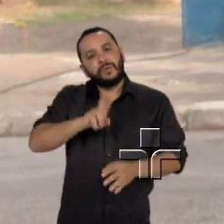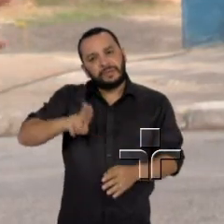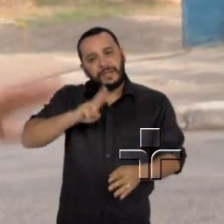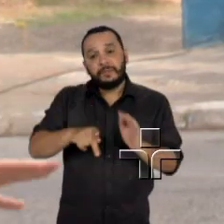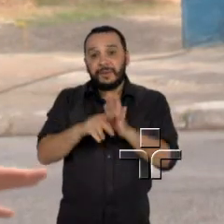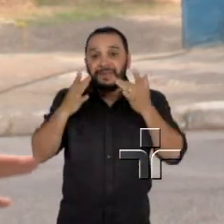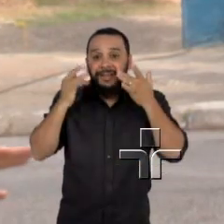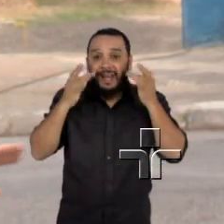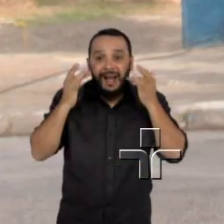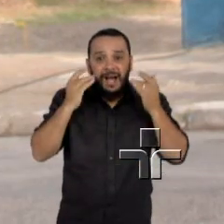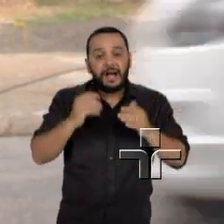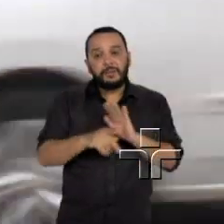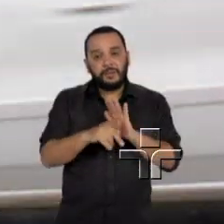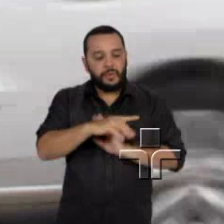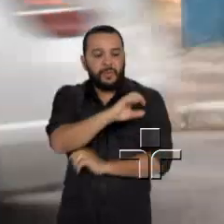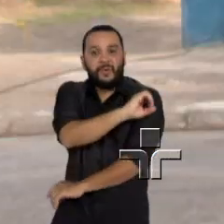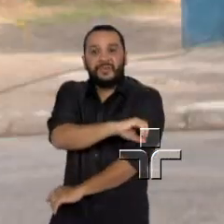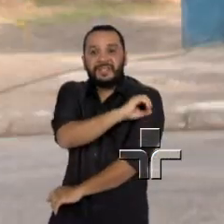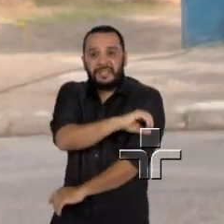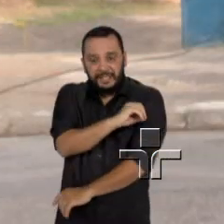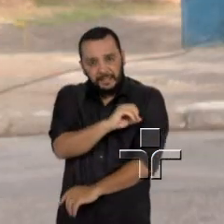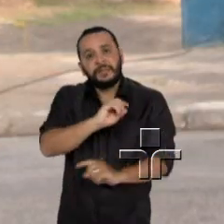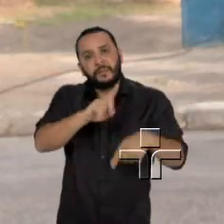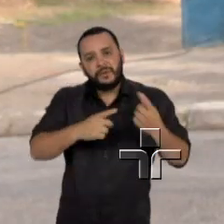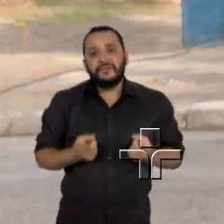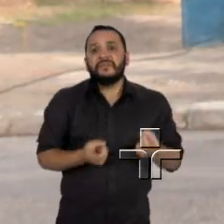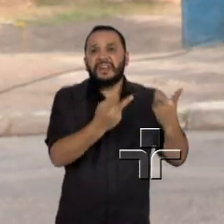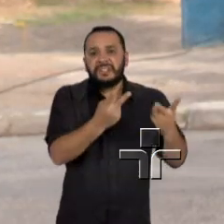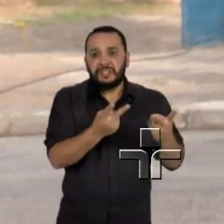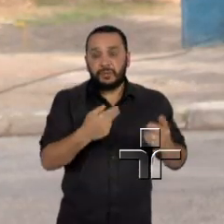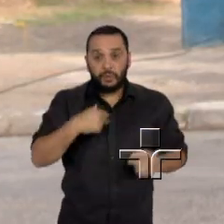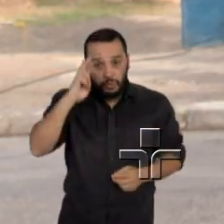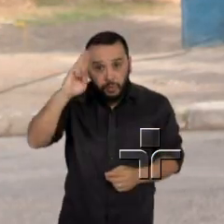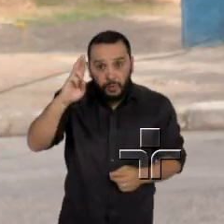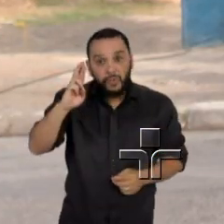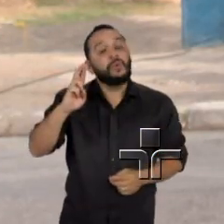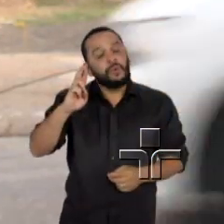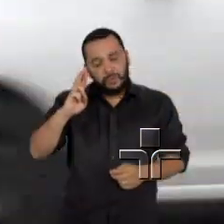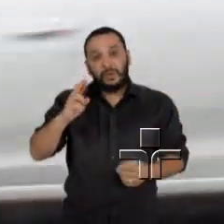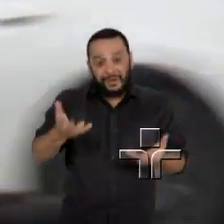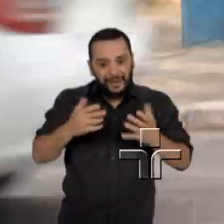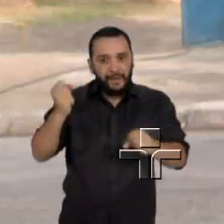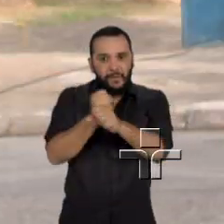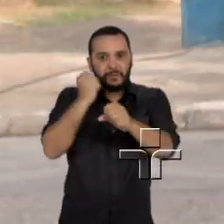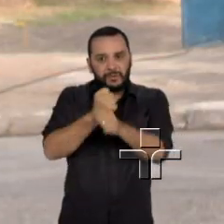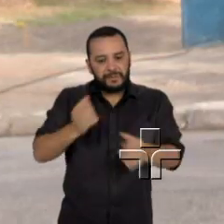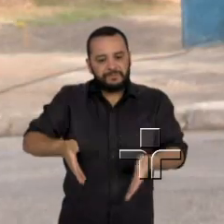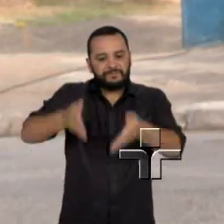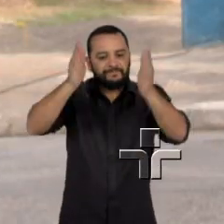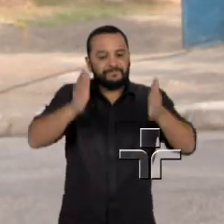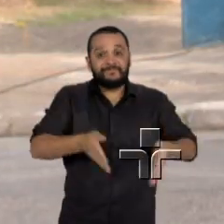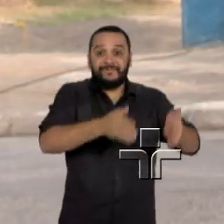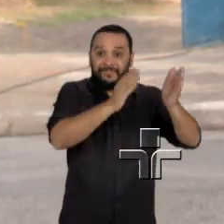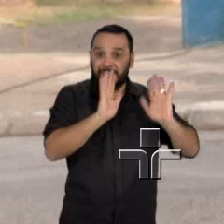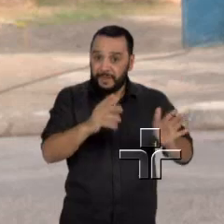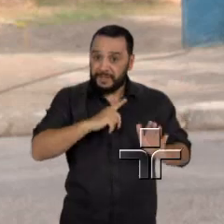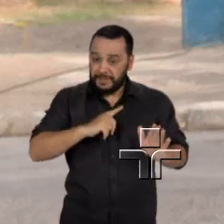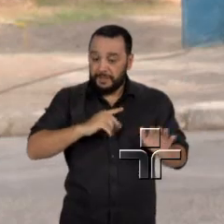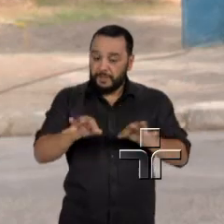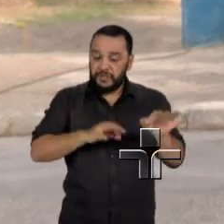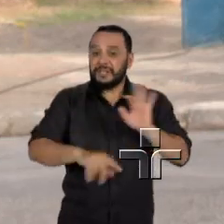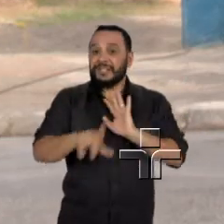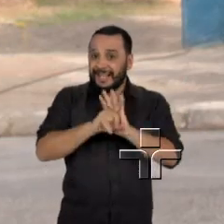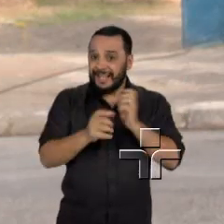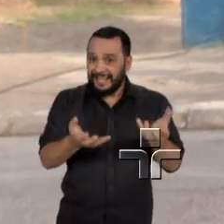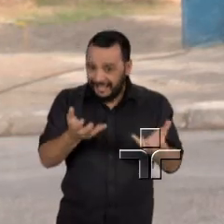fica aqui ao lado, mas foi vendido. Os novos donos querem construir prédios residenciais, mas um projeto de lei